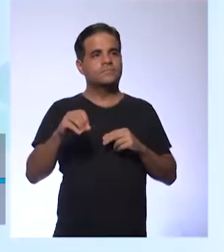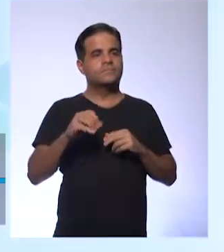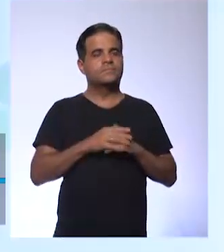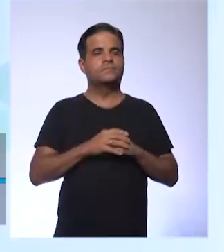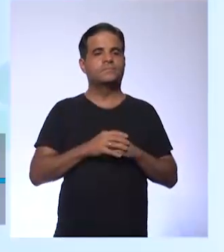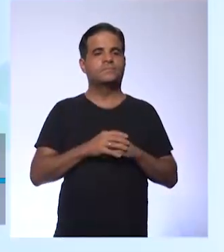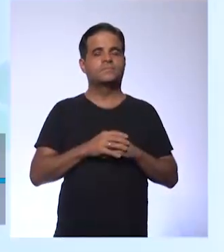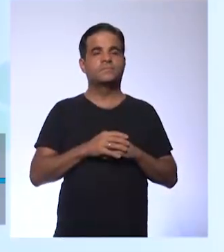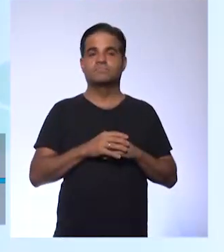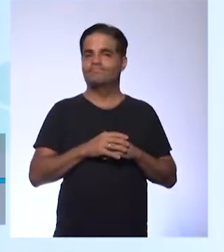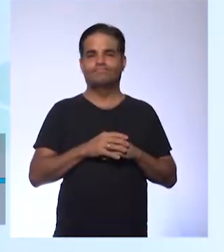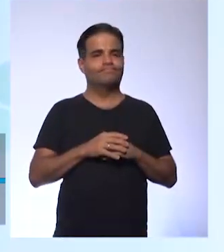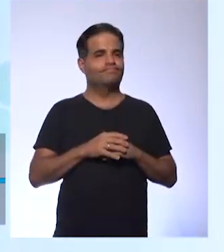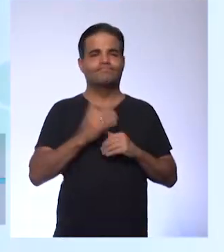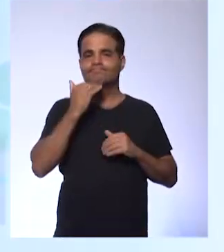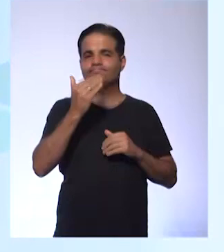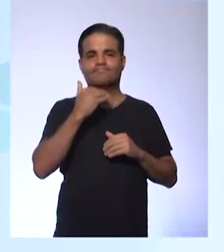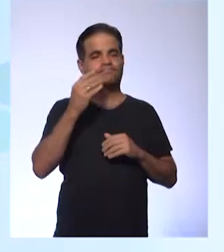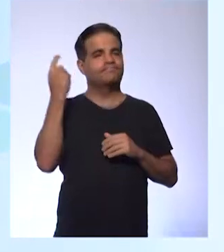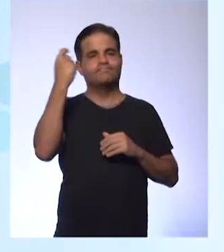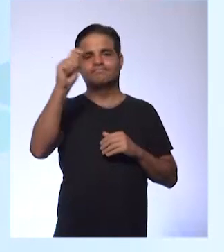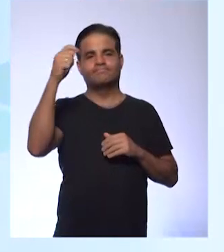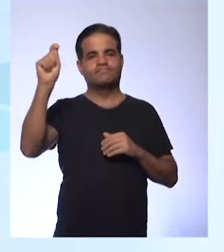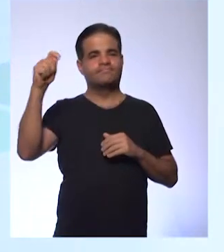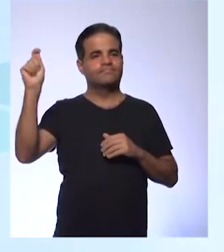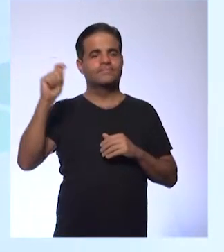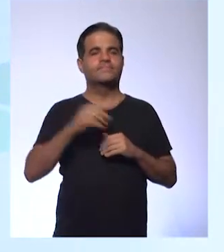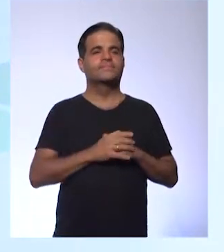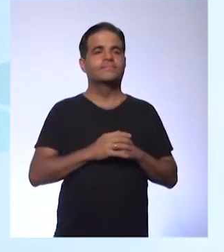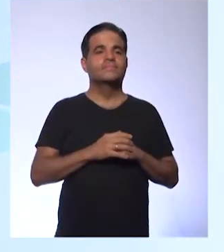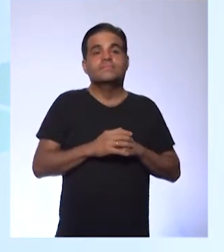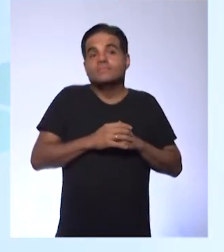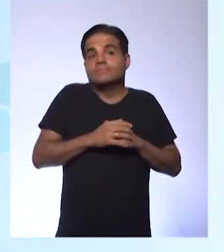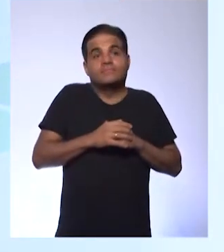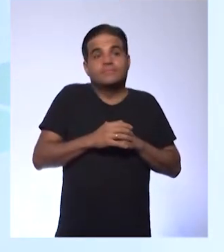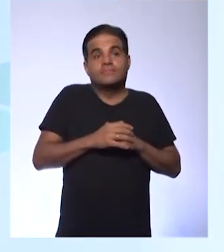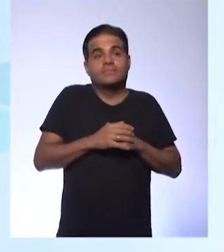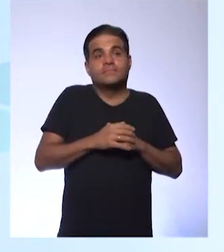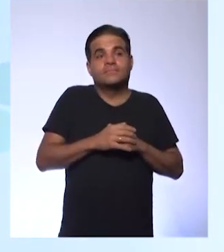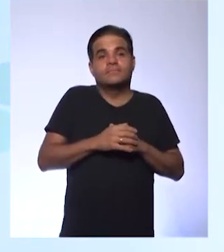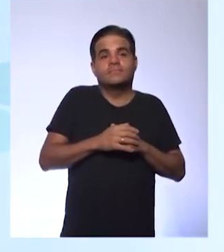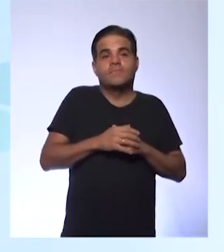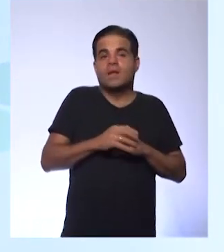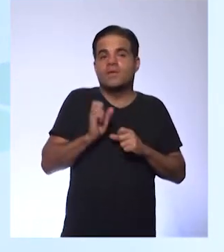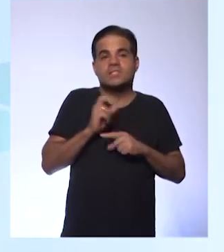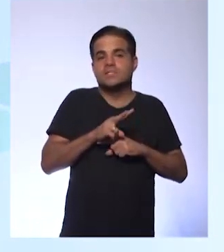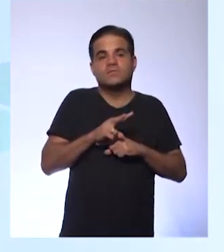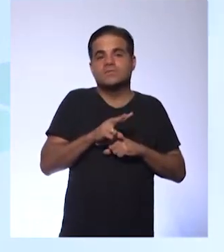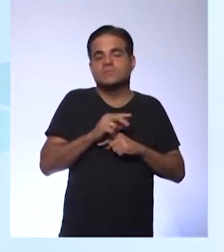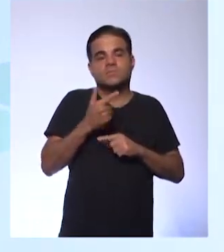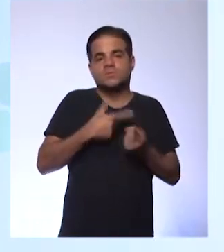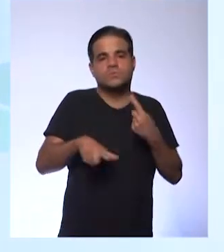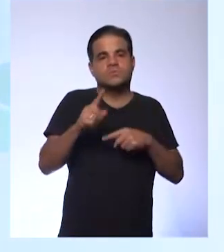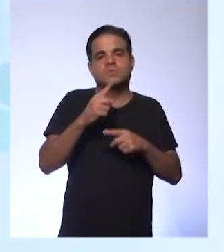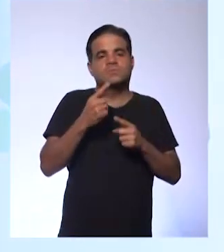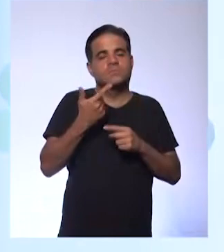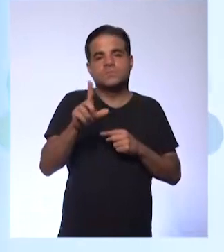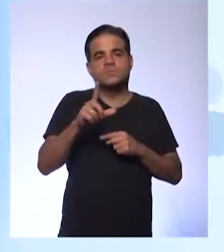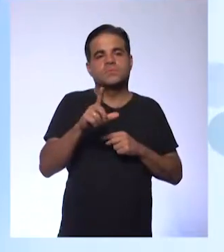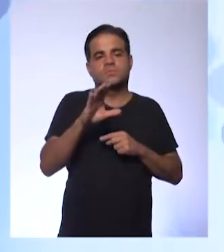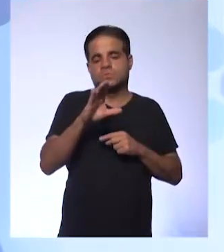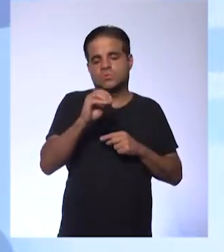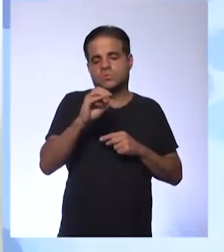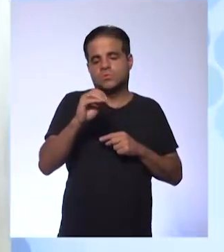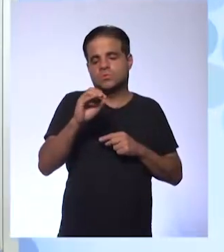Tchururu. Vem não aqui. vai caber. De modo Ela que... vai virar uma coordenada. É de modo que a gente deveria